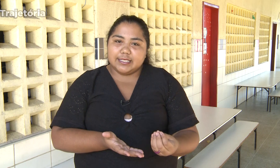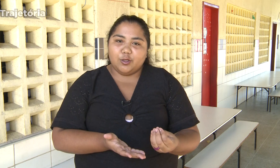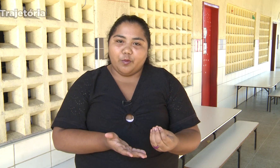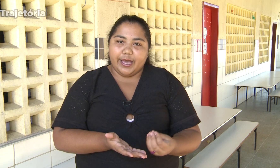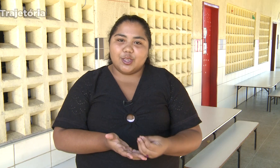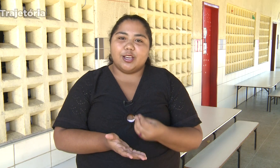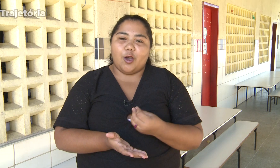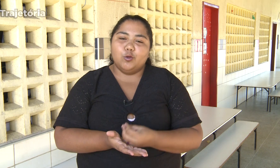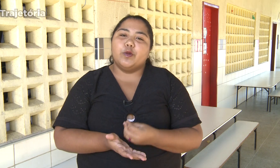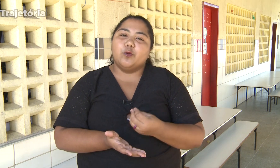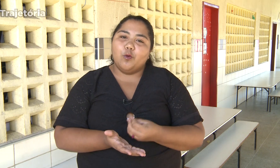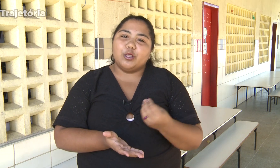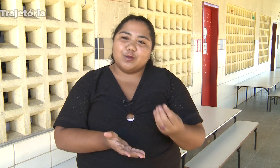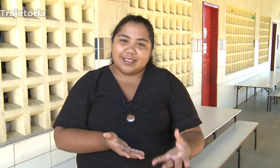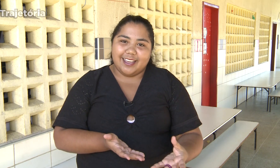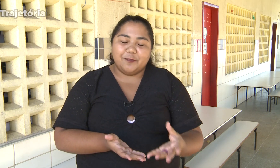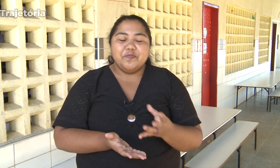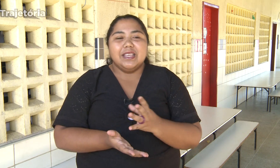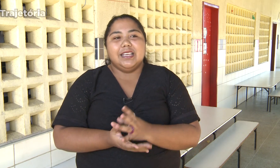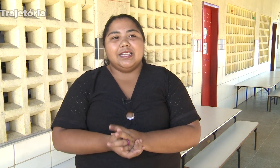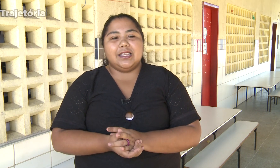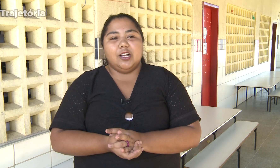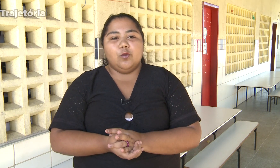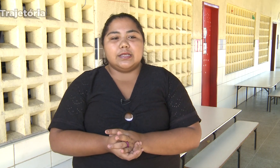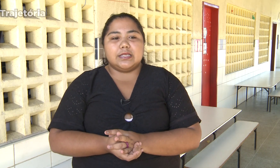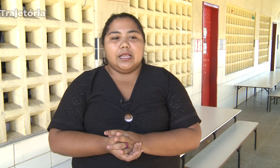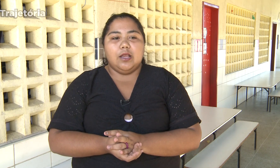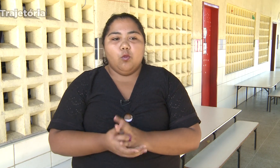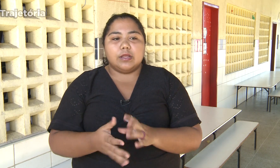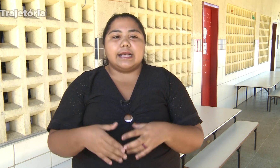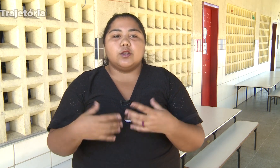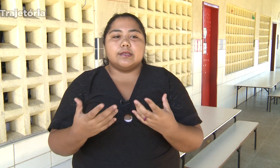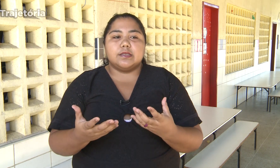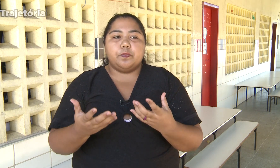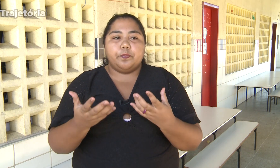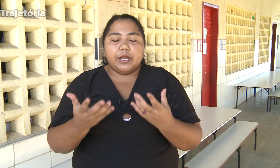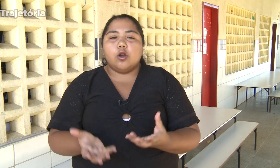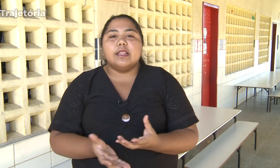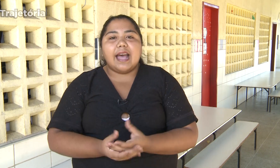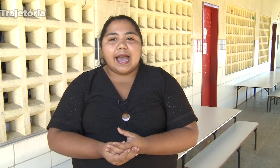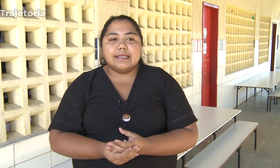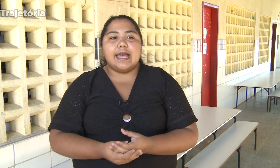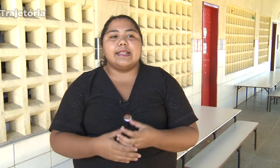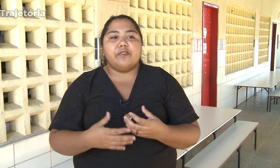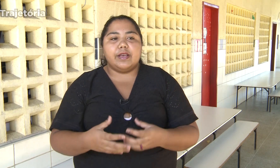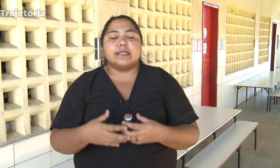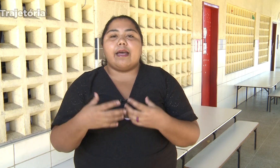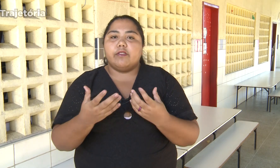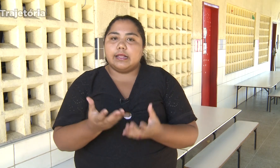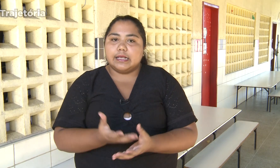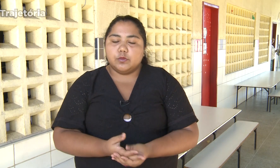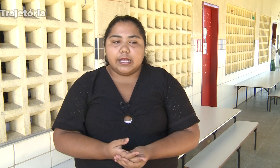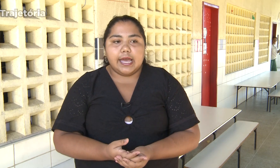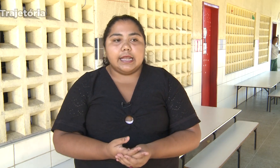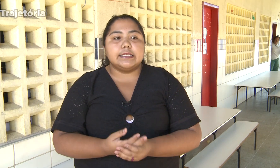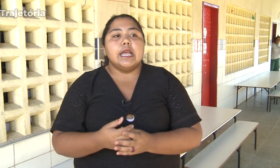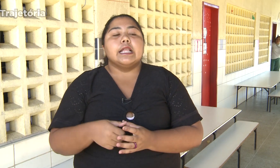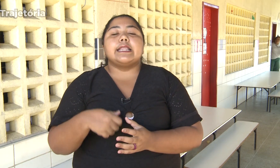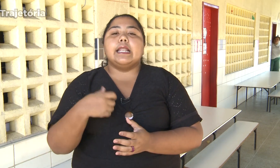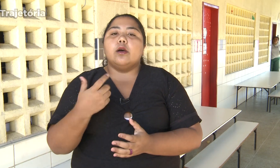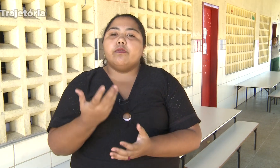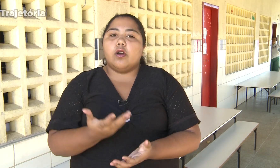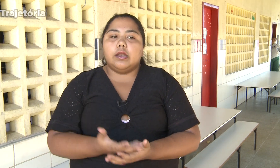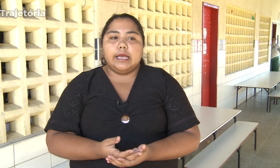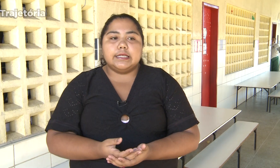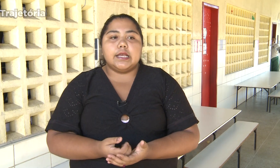a violência doméstica, que é o número 180. Então, assim, uma das nossas prioridades é a defesa da vida das mulheres,